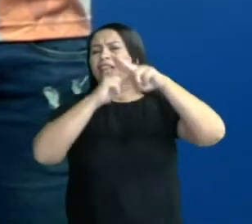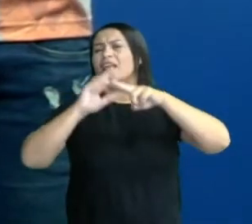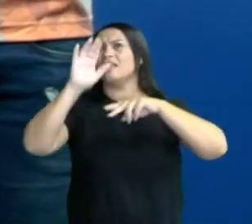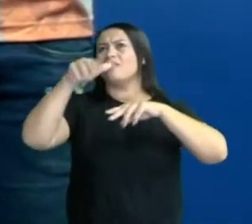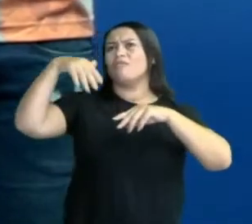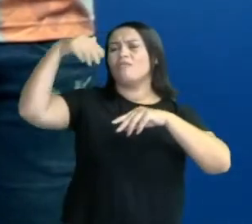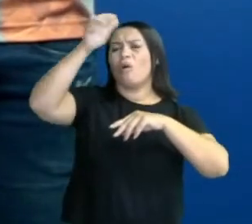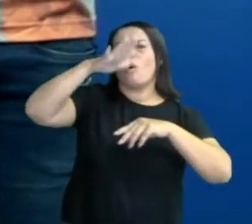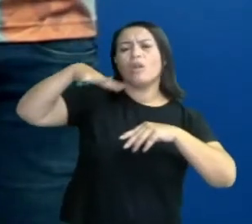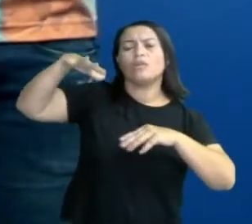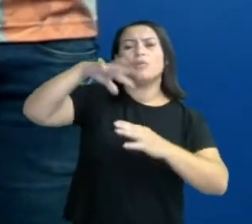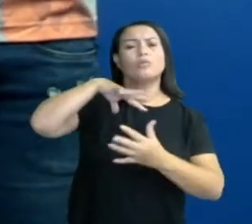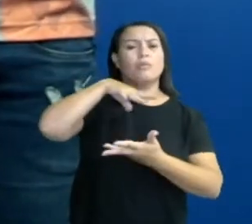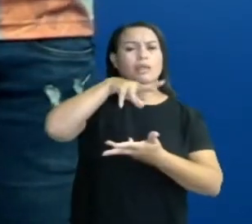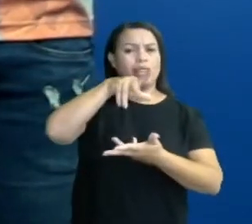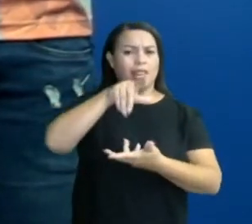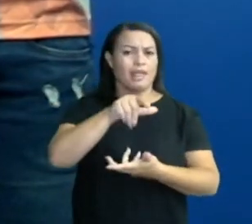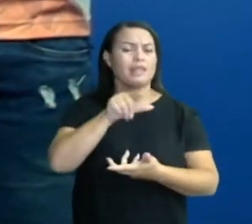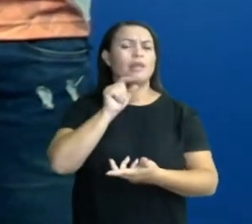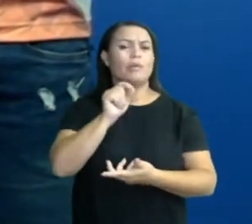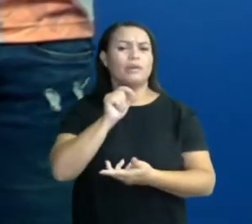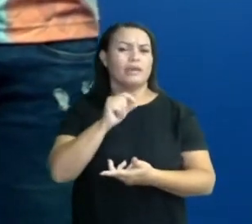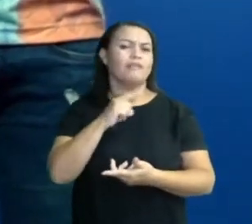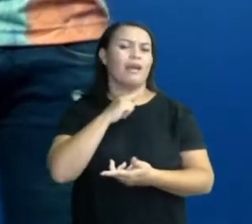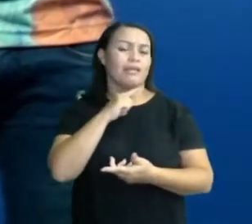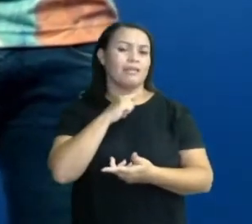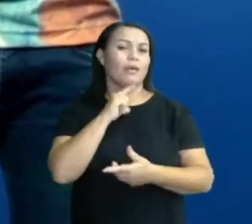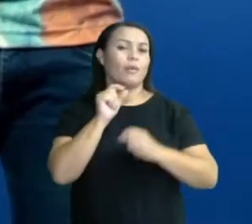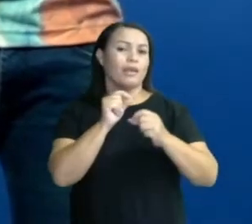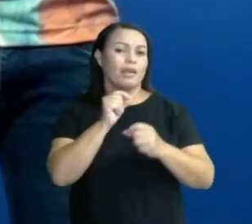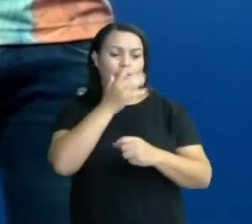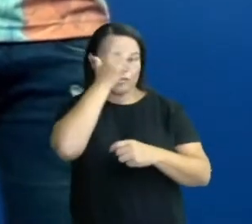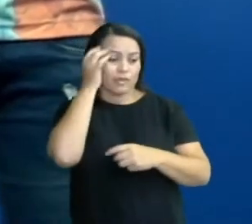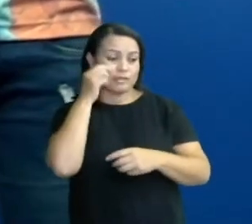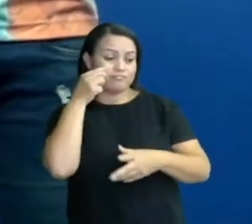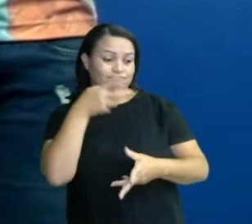fazendo órbita em torno do nosso planeta. Isso, logicamente, vai ter um impacto, né? Eu